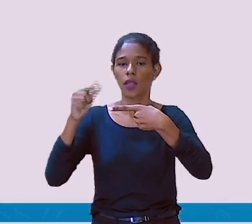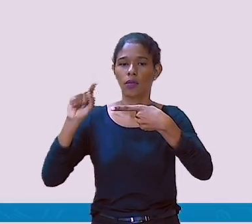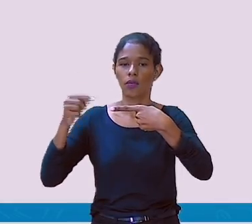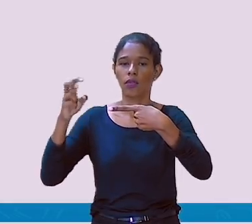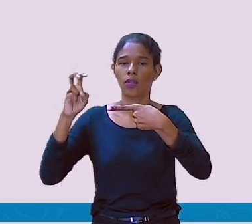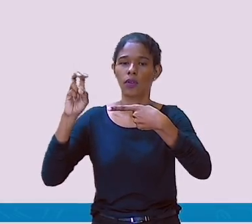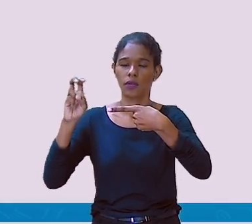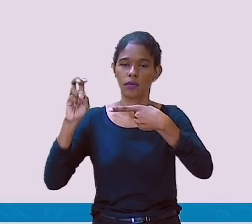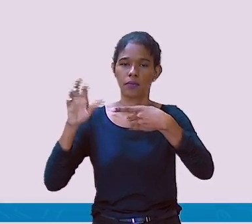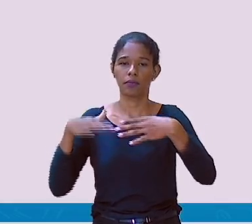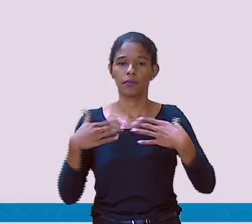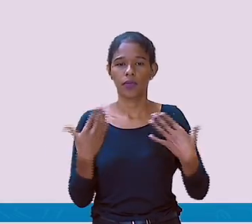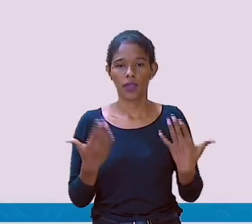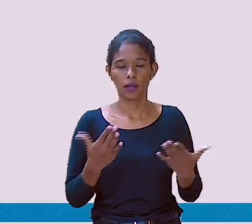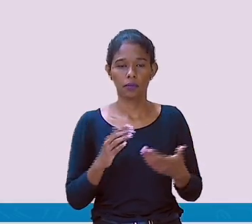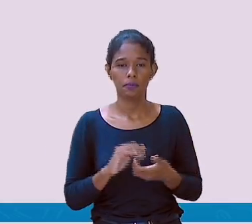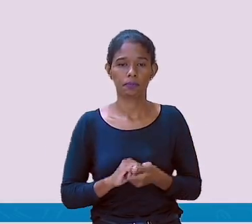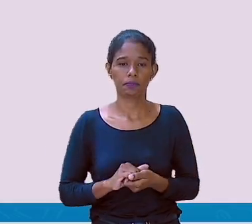2,5.